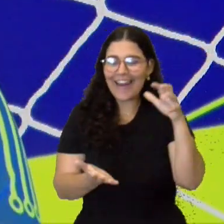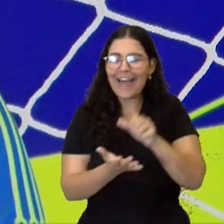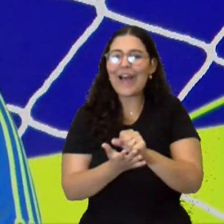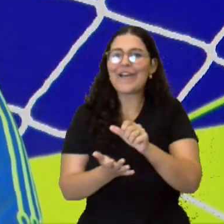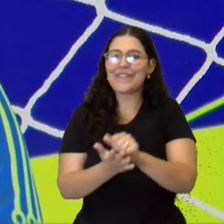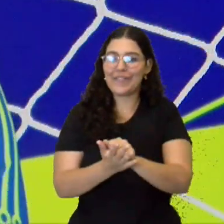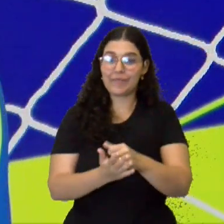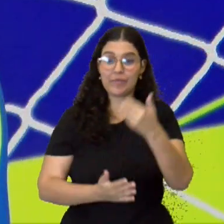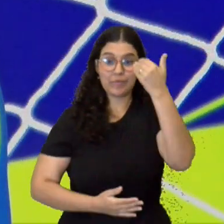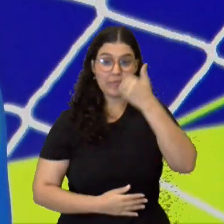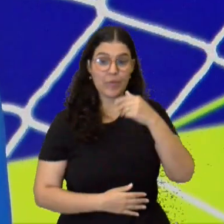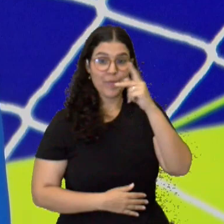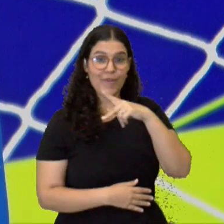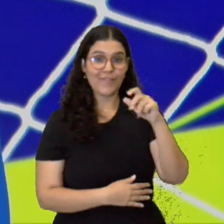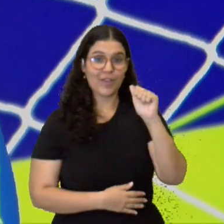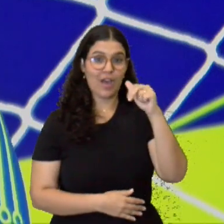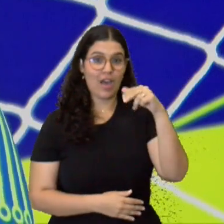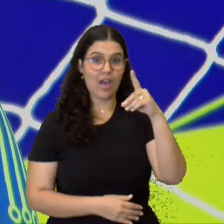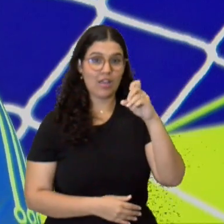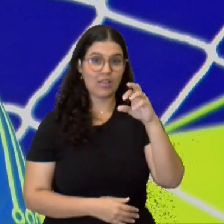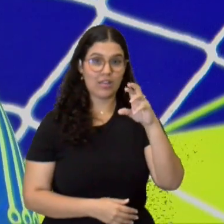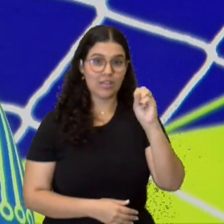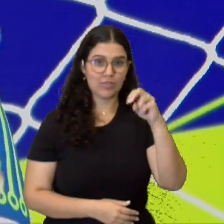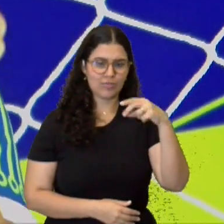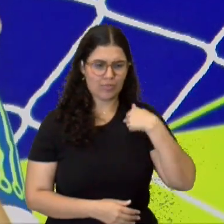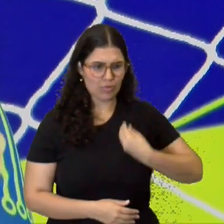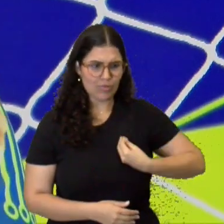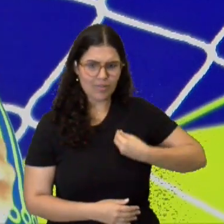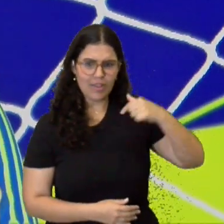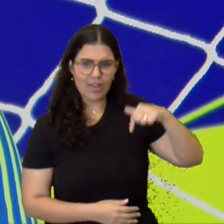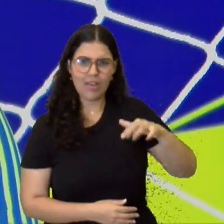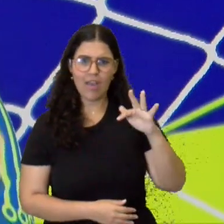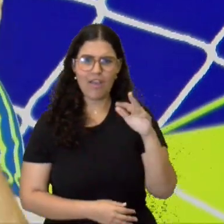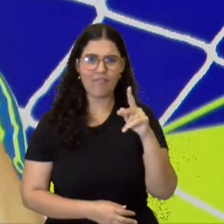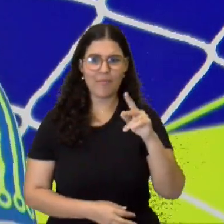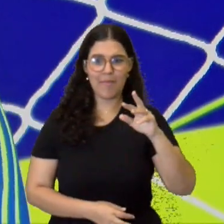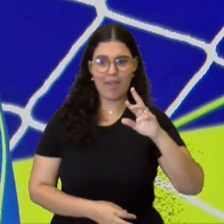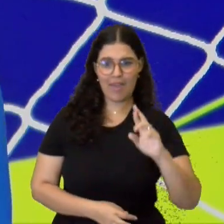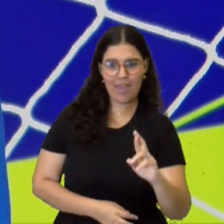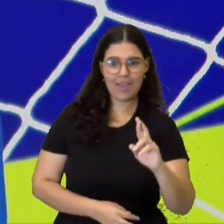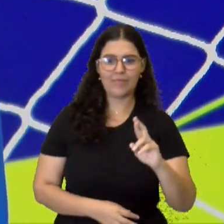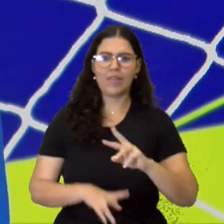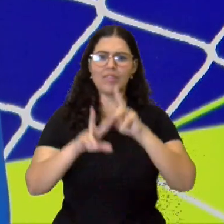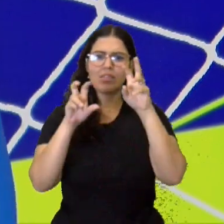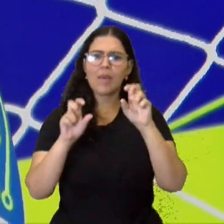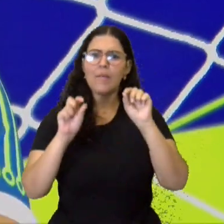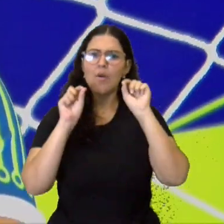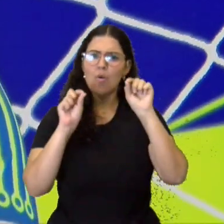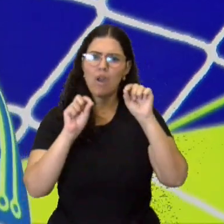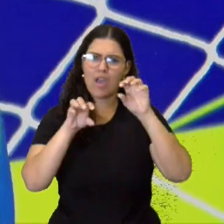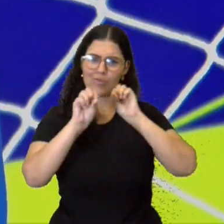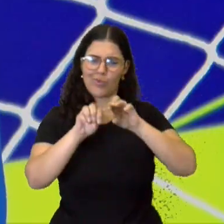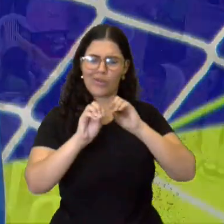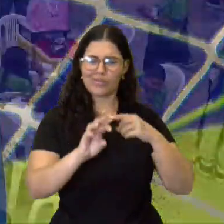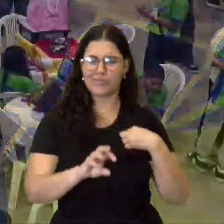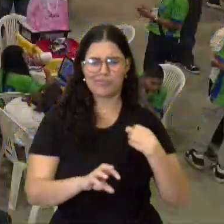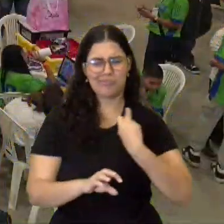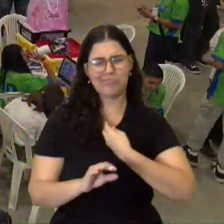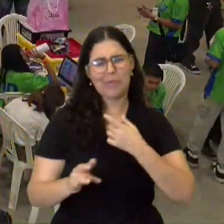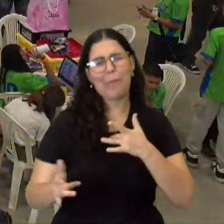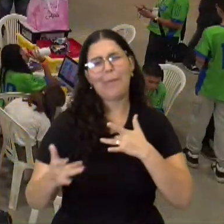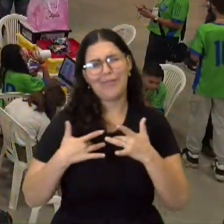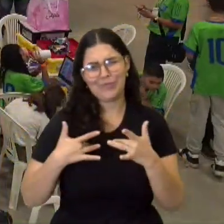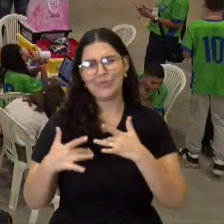do Festival de Programação e Robótica, cujo tema é A Educação é a Nossa Paixão. E nesse primeiro